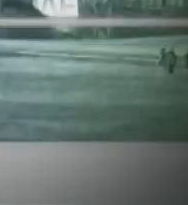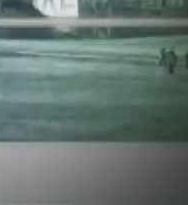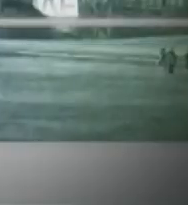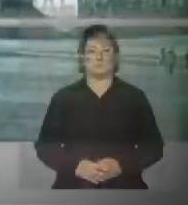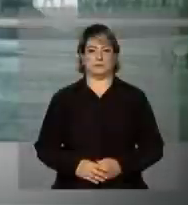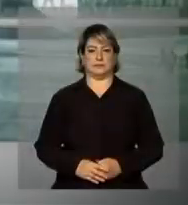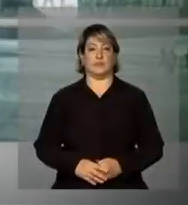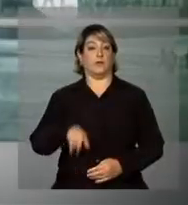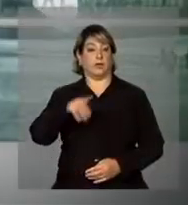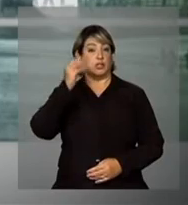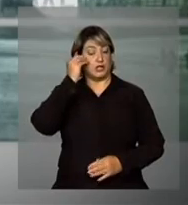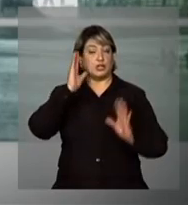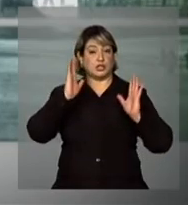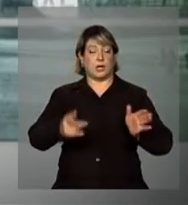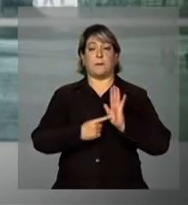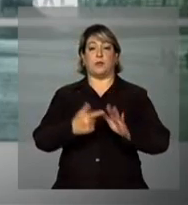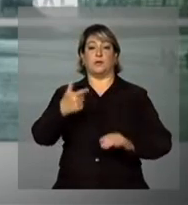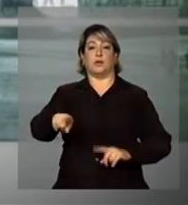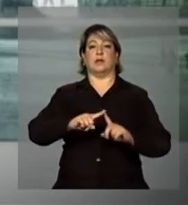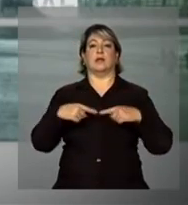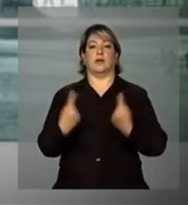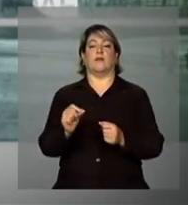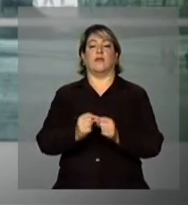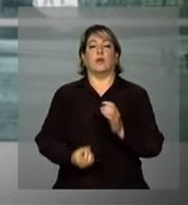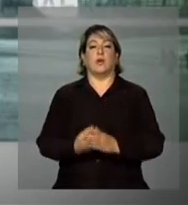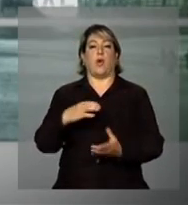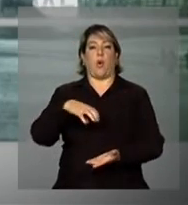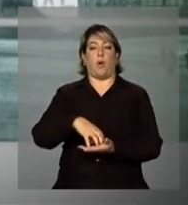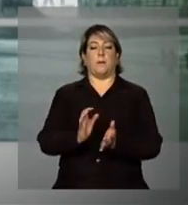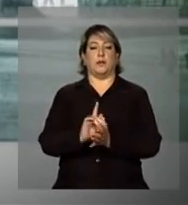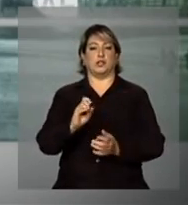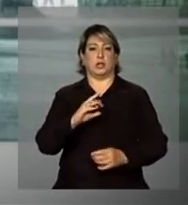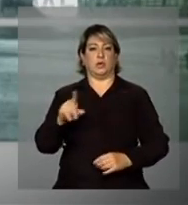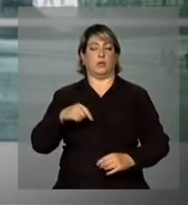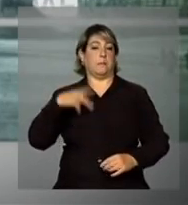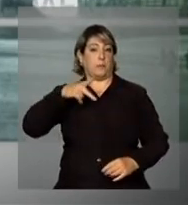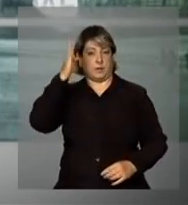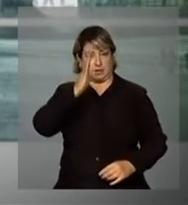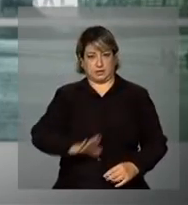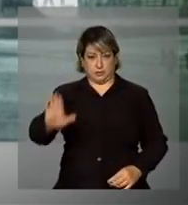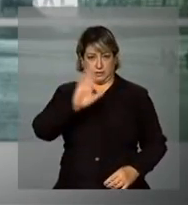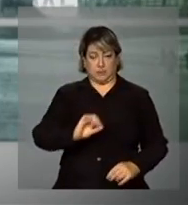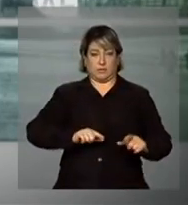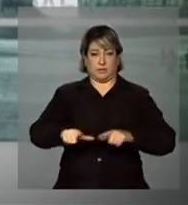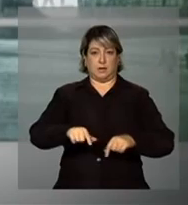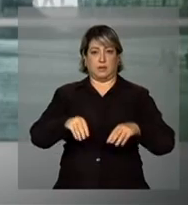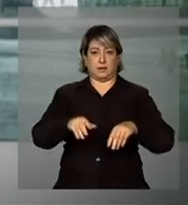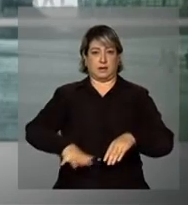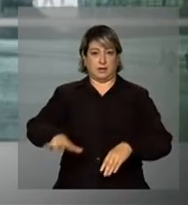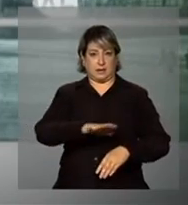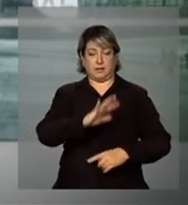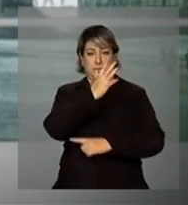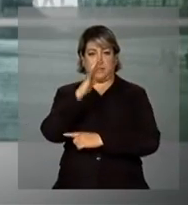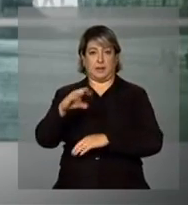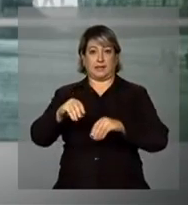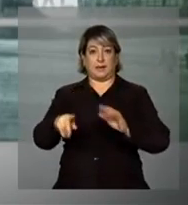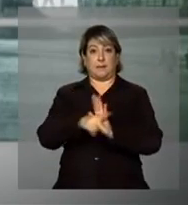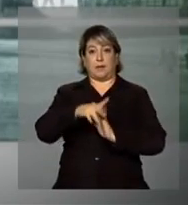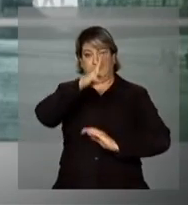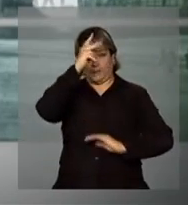Você assistiu à reapresentação da cerimônia em que foi criado o Comitê Gestor da Política Nacional de Gestão Territorial e Ambiental de